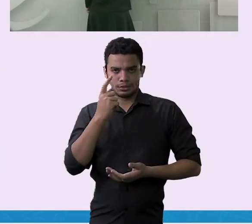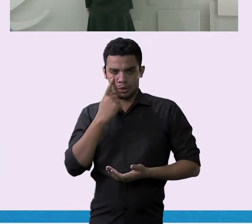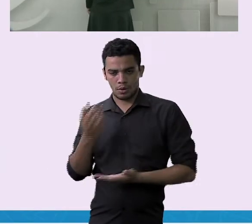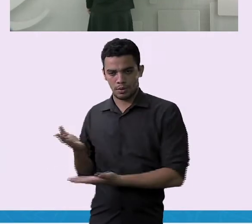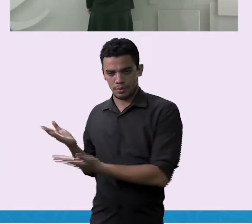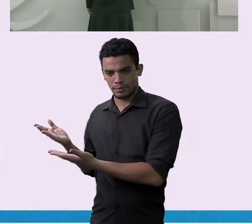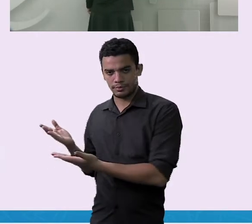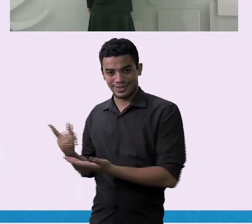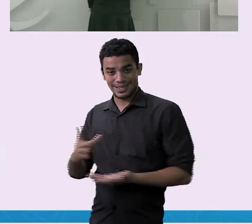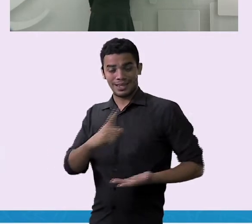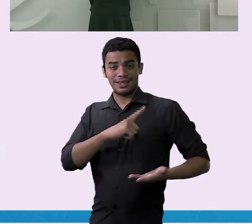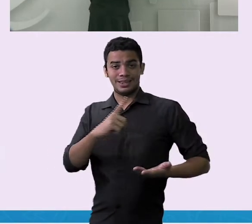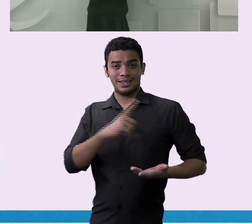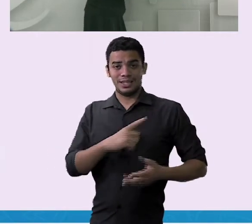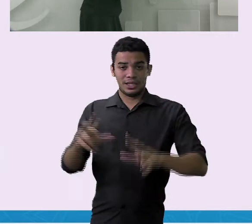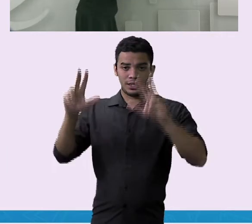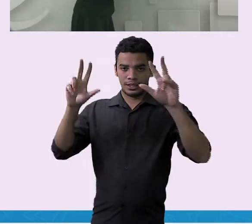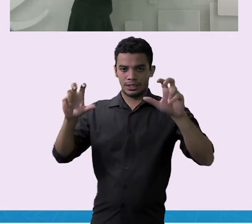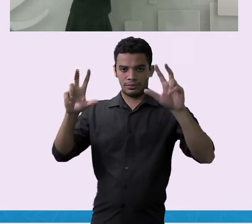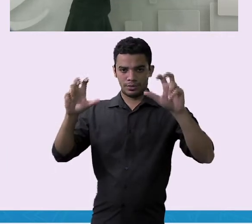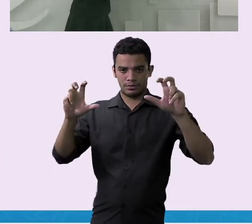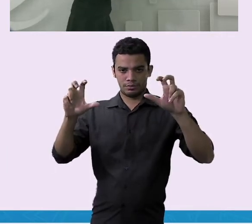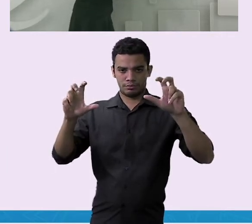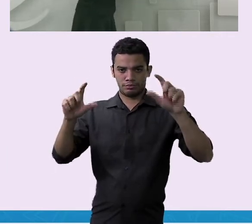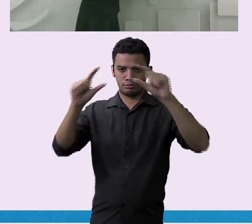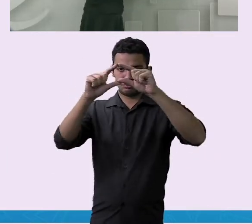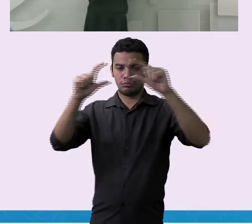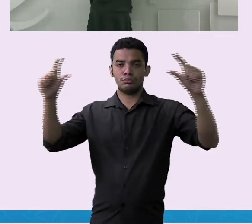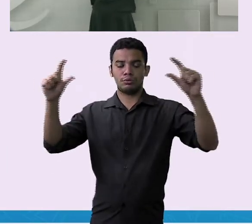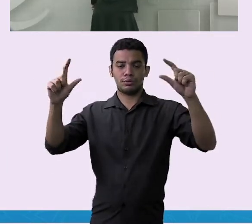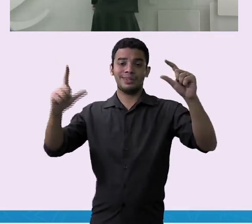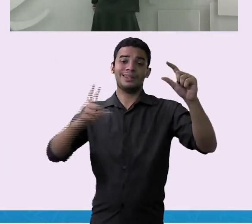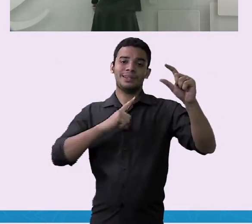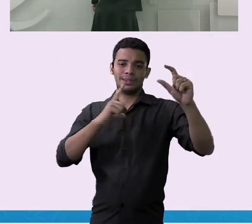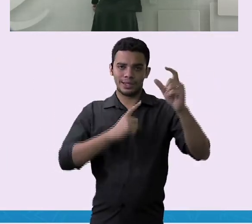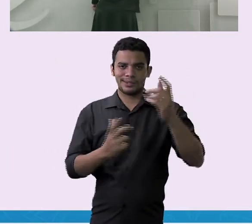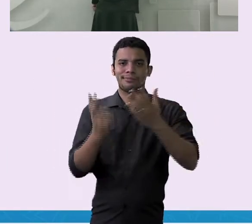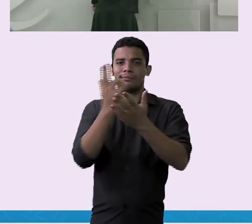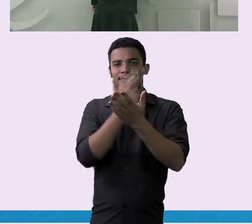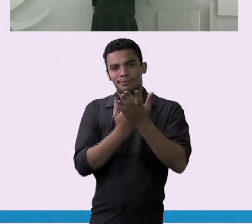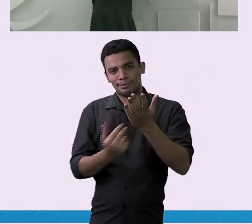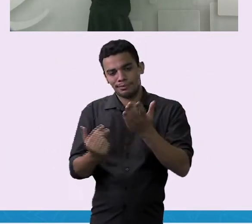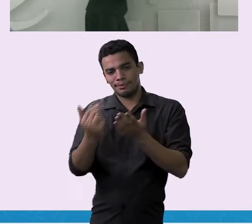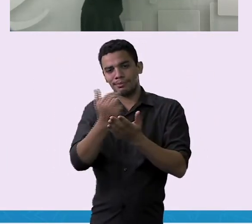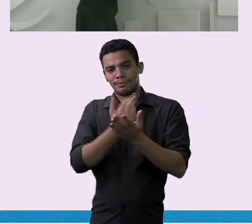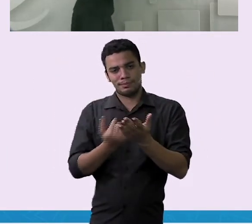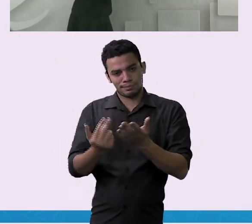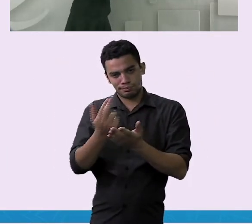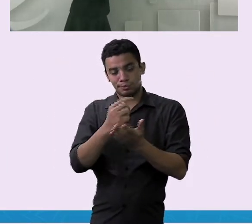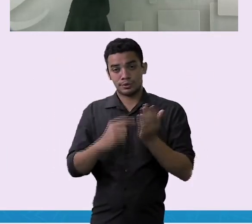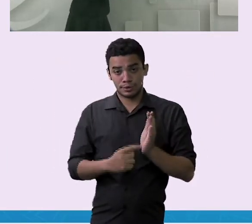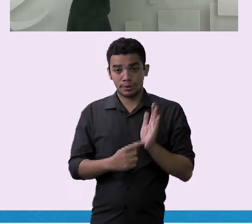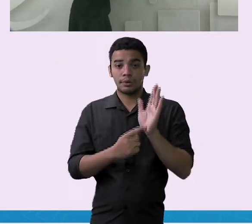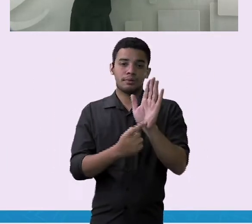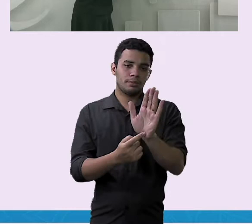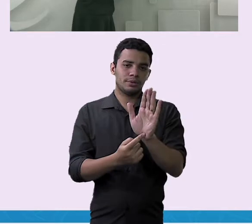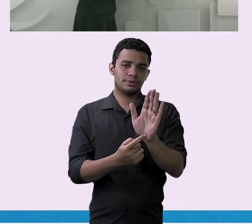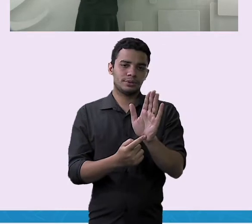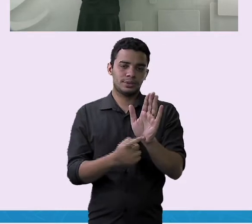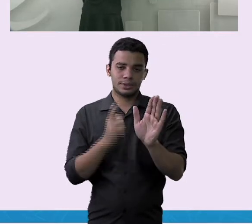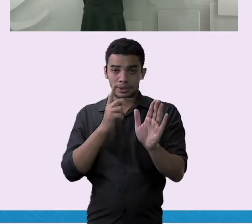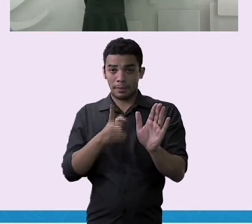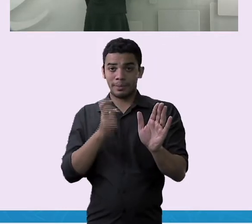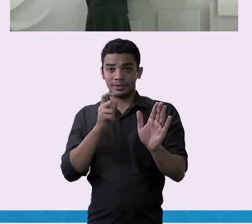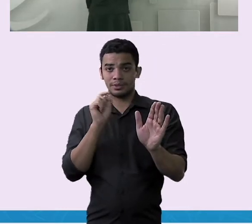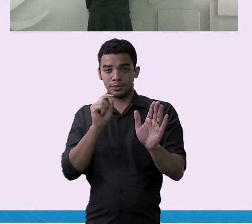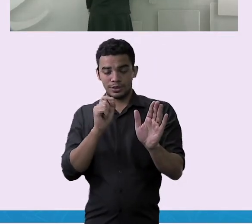ser o nome do produto, né? Ele tem a imagem sugestiva. No caso do nosso anúncio aqui, ele está